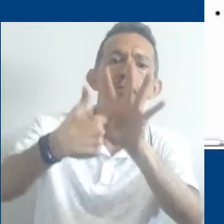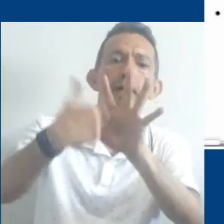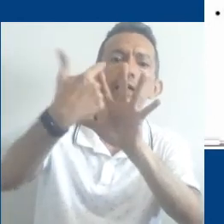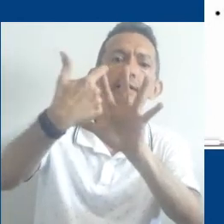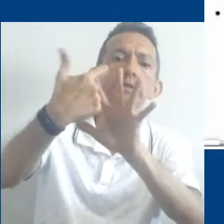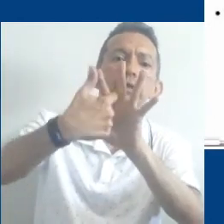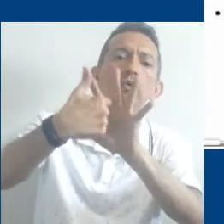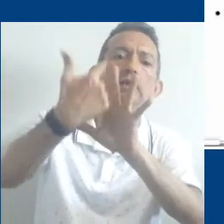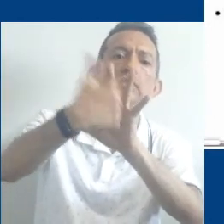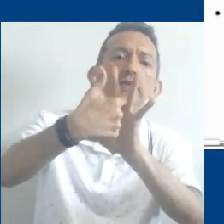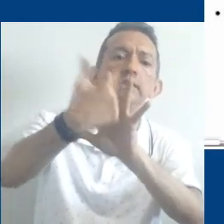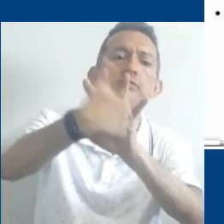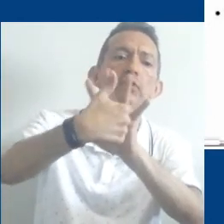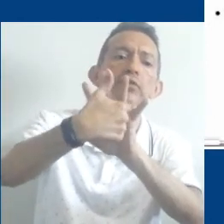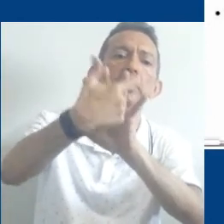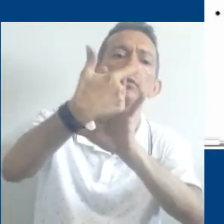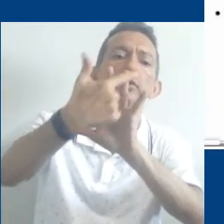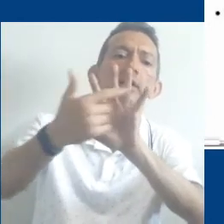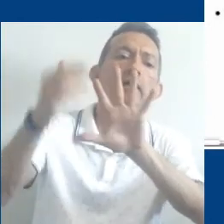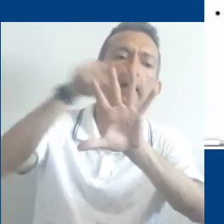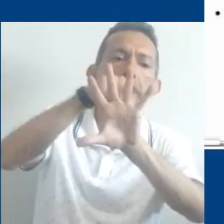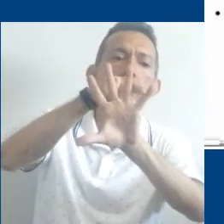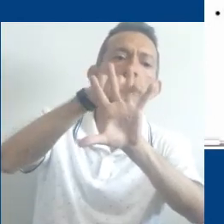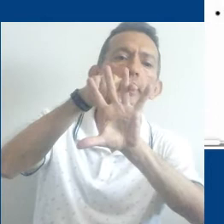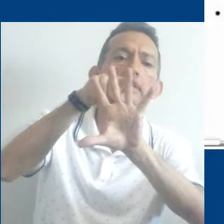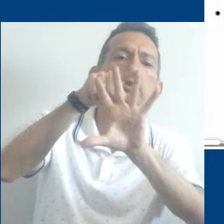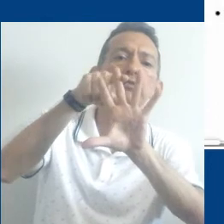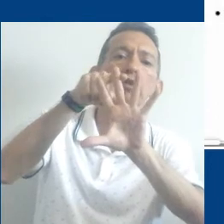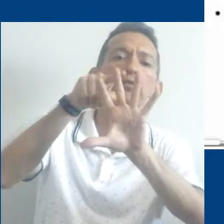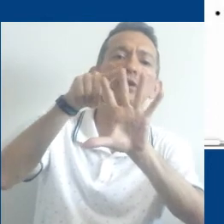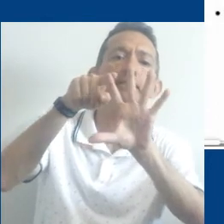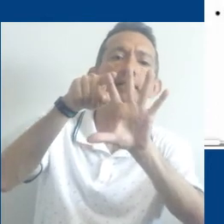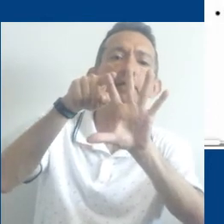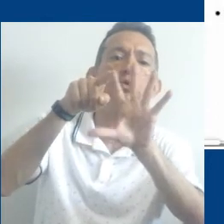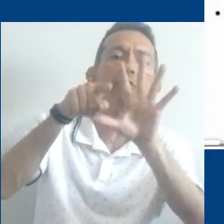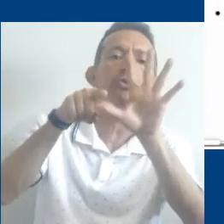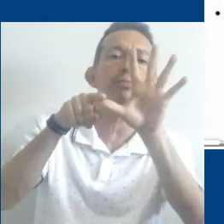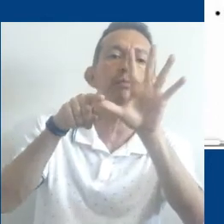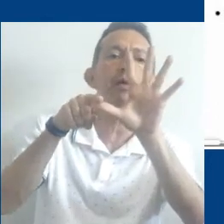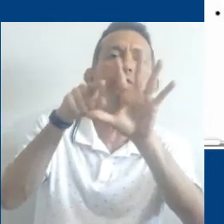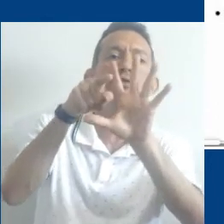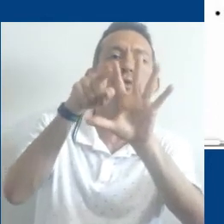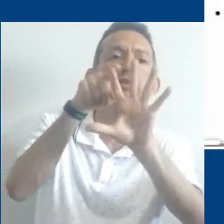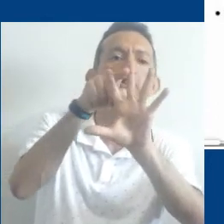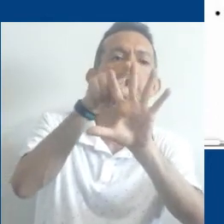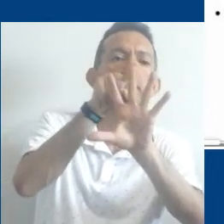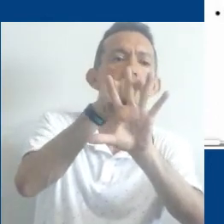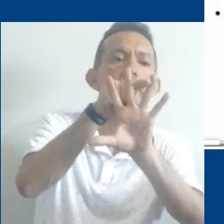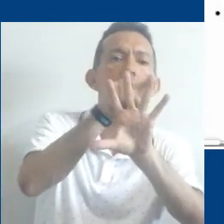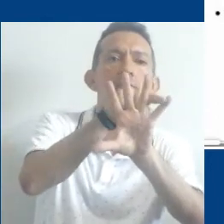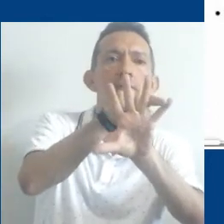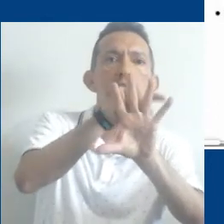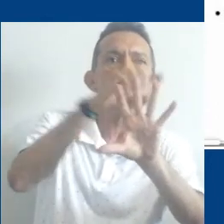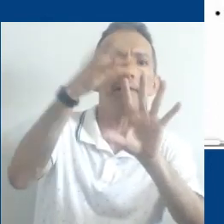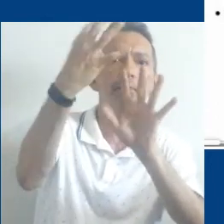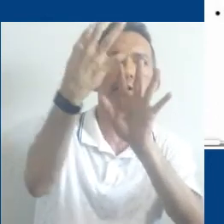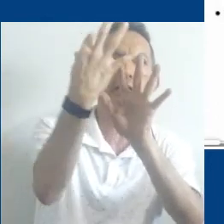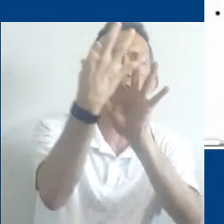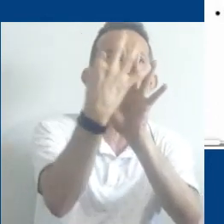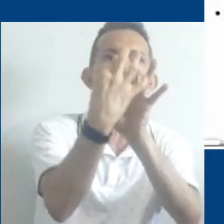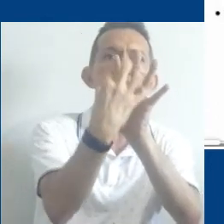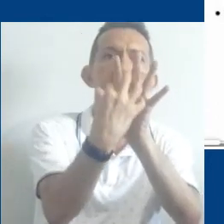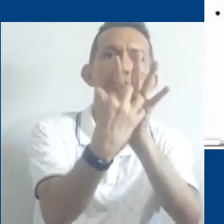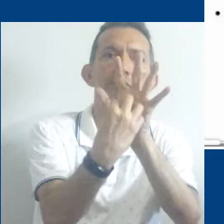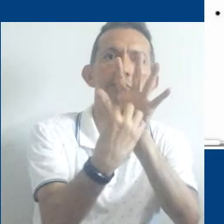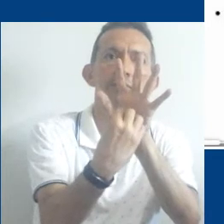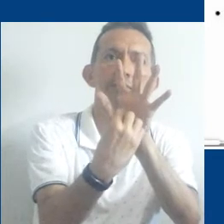Essas membranas, quando a gente vai se desenvolvendo, elas são bem desenvolvidas nos primeiros meses de gestação. Depois elas